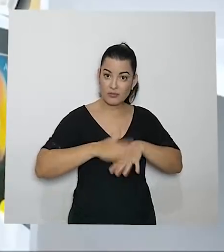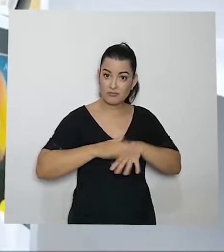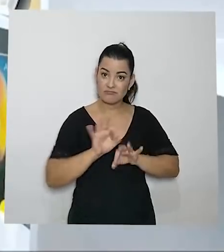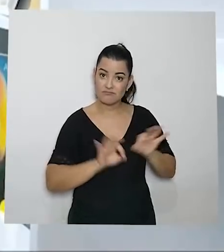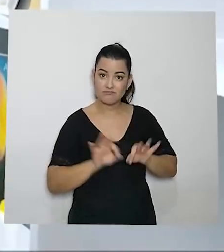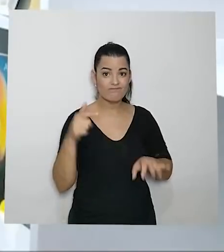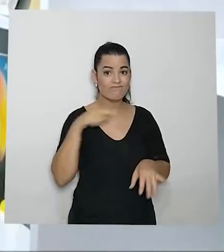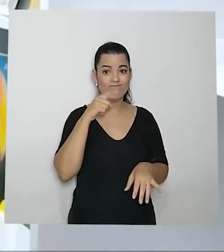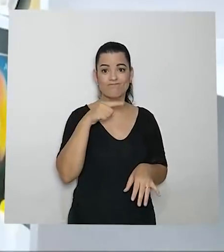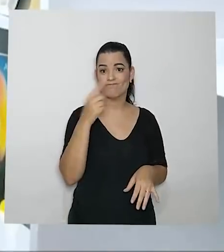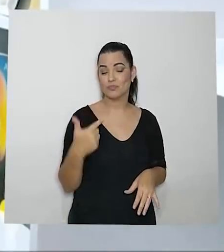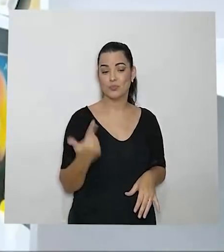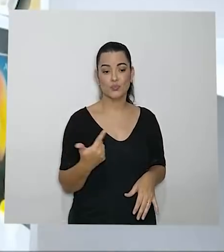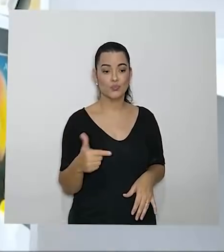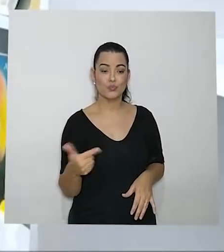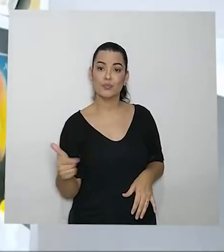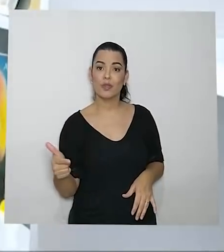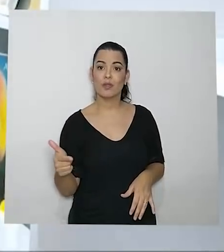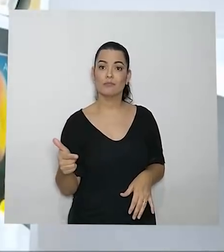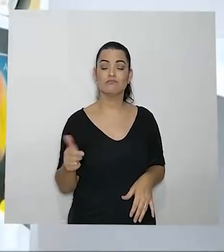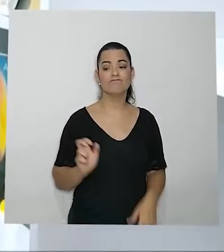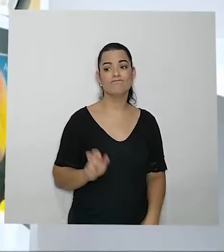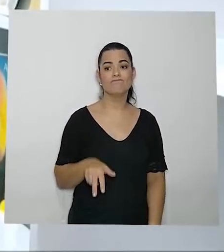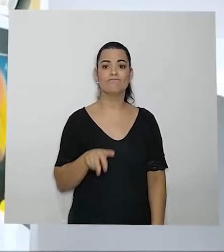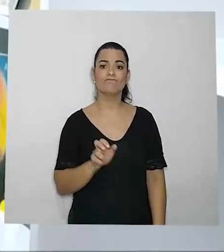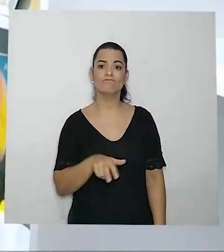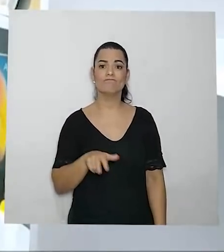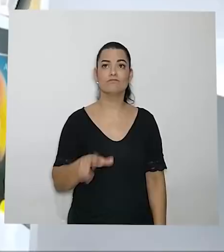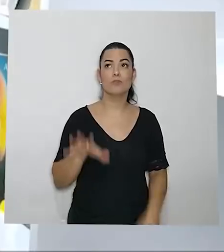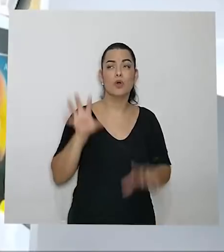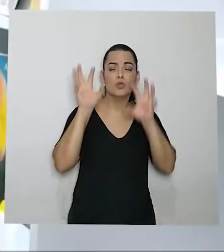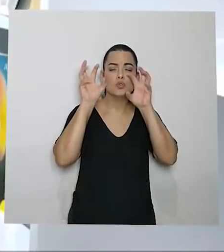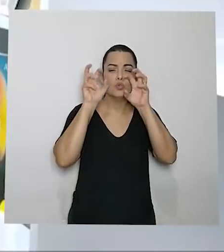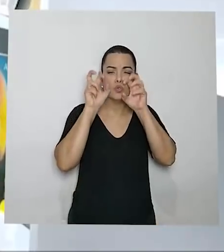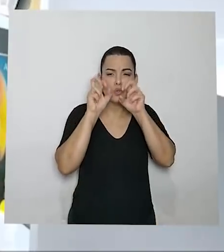andando no escuro.